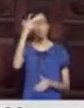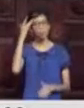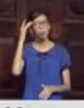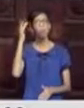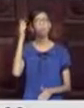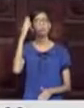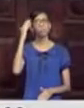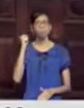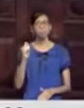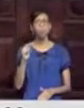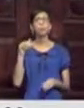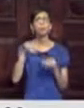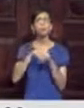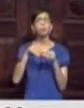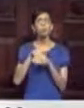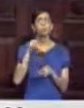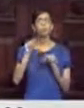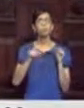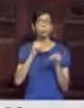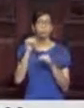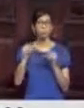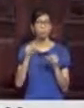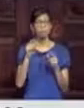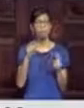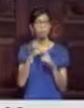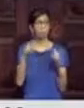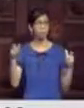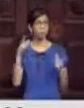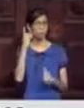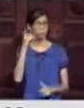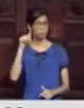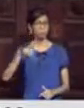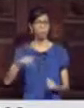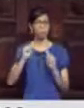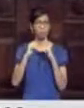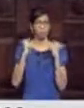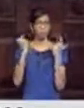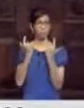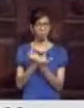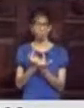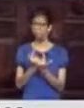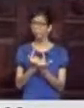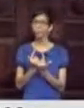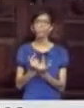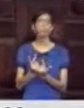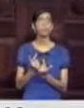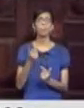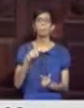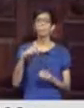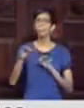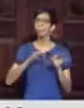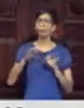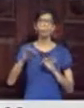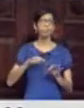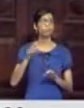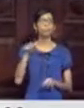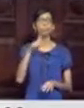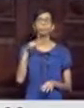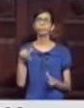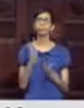saiba no que está votando. A maioria dos deputados dessa casa derrotou o meu projeto de